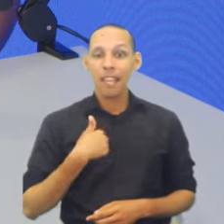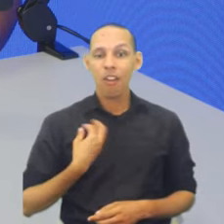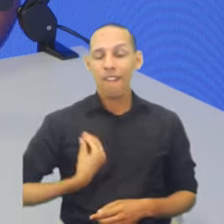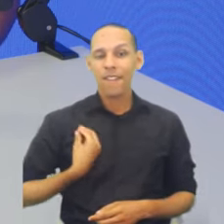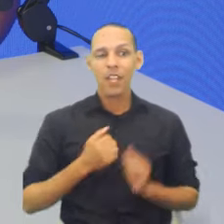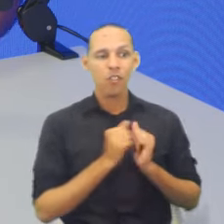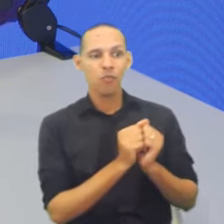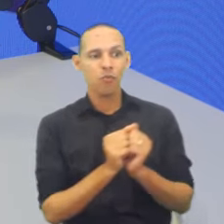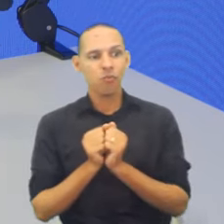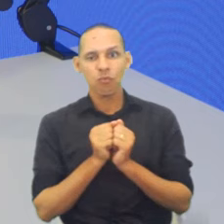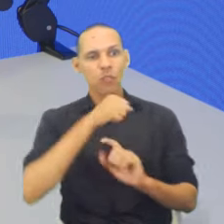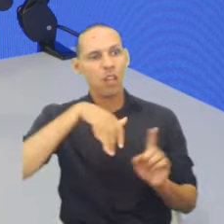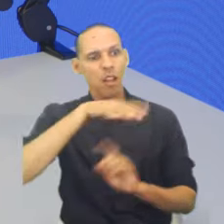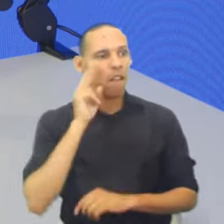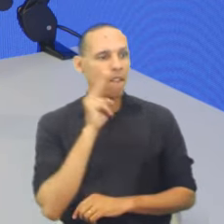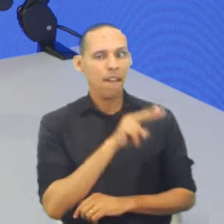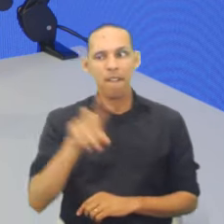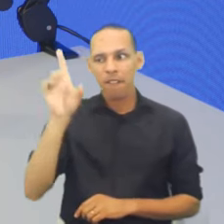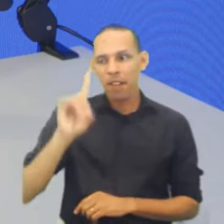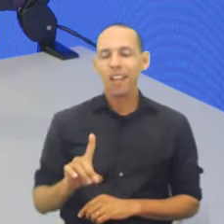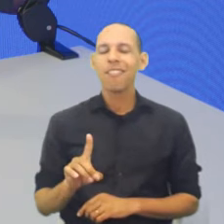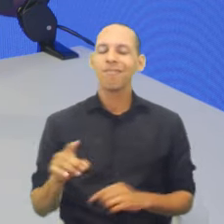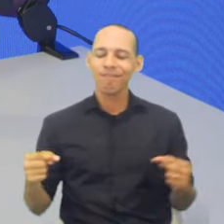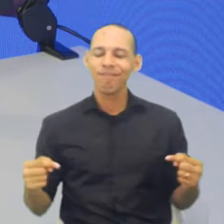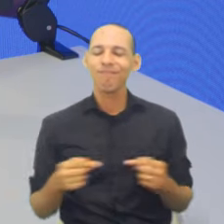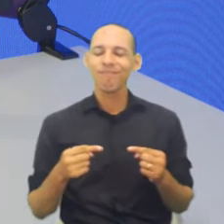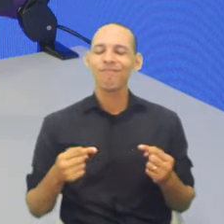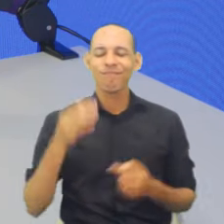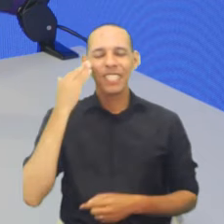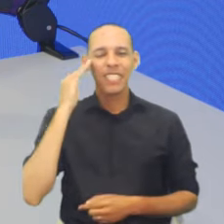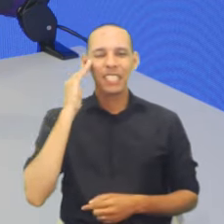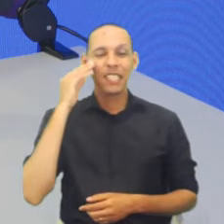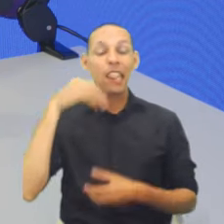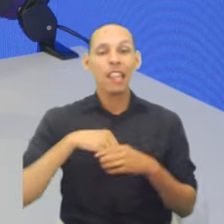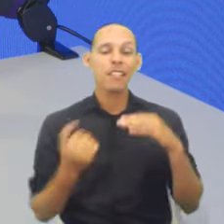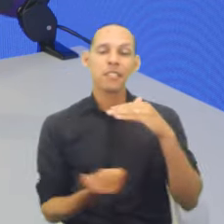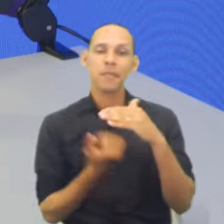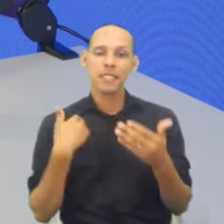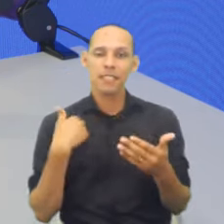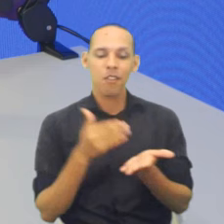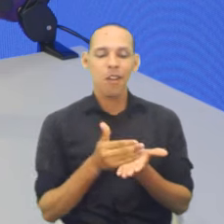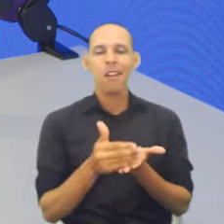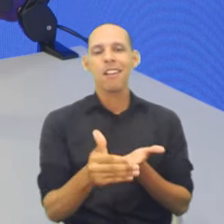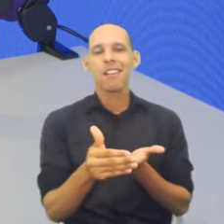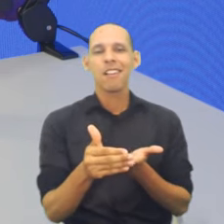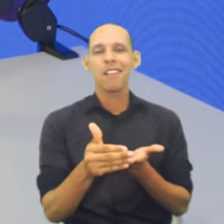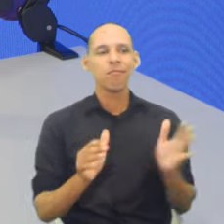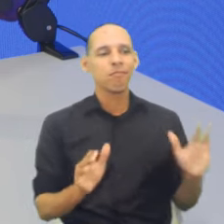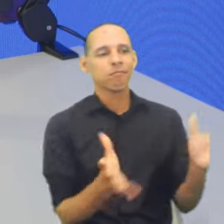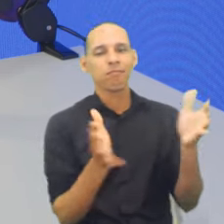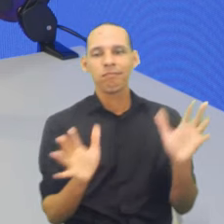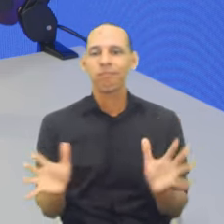sociedade com deficiência fez super sentido e comecei dentro das empresas a a a a levantar um movimento